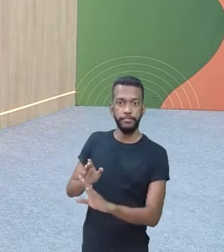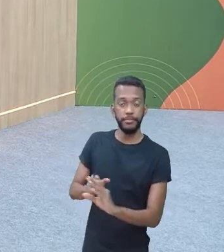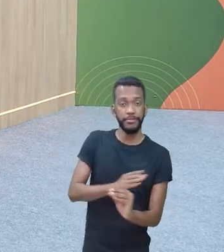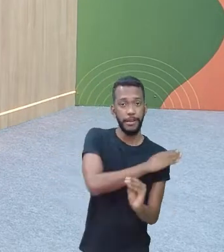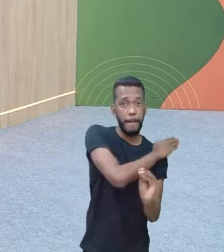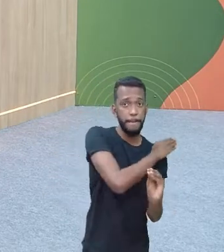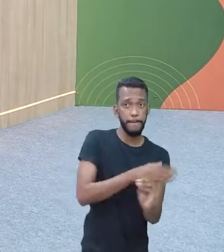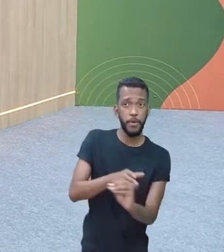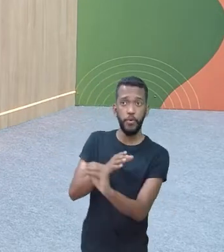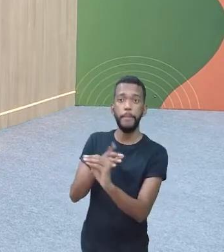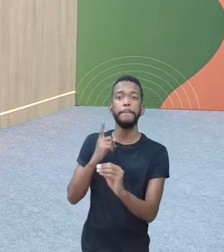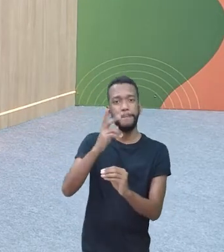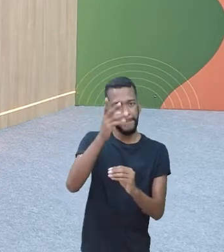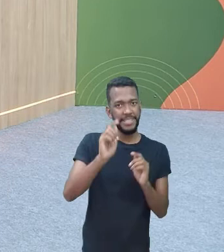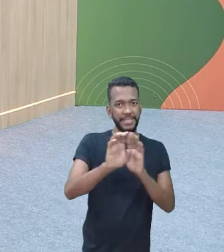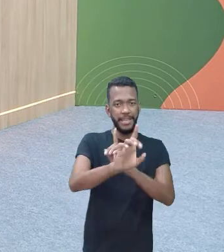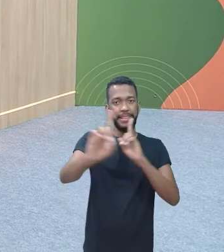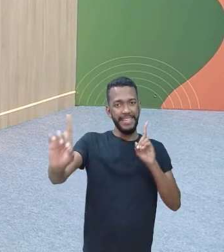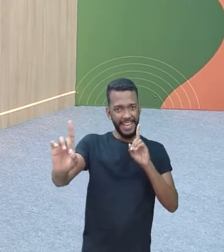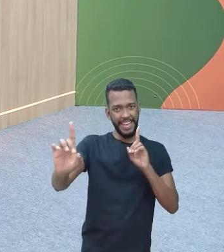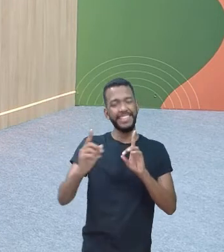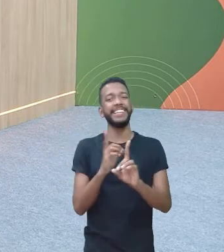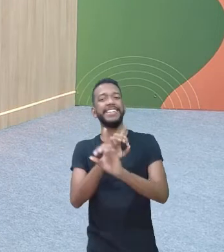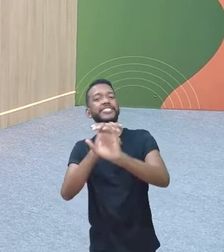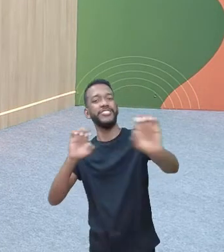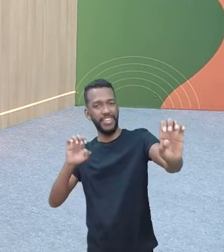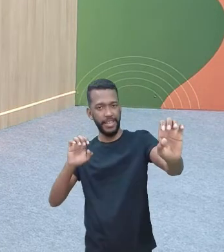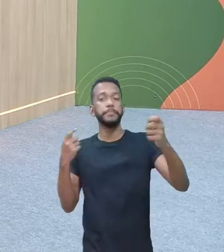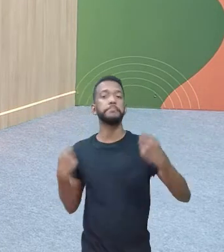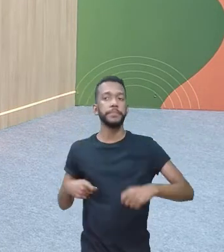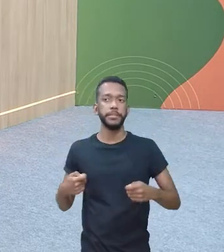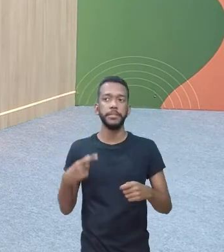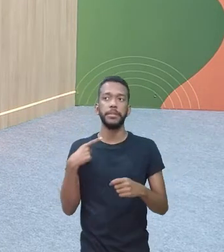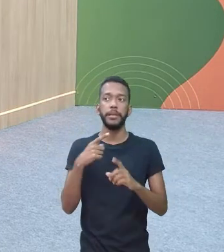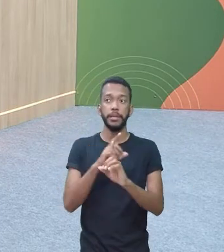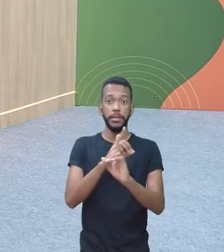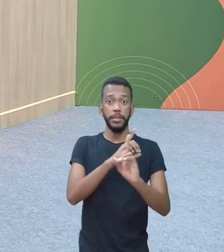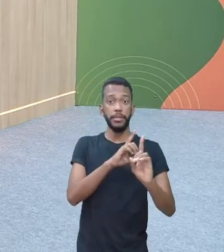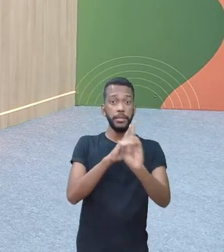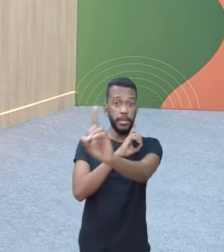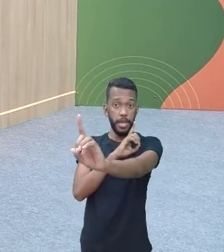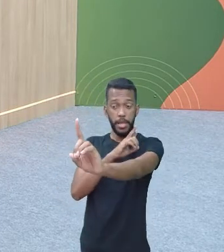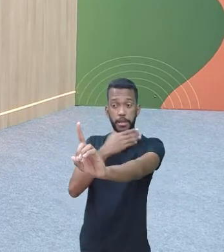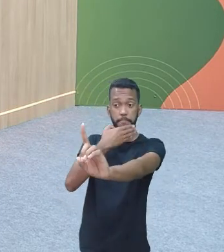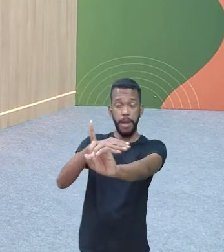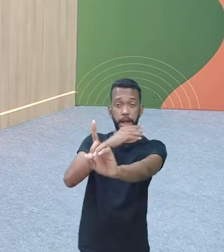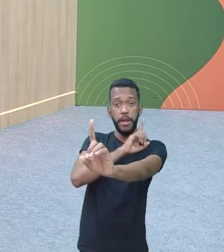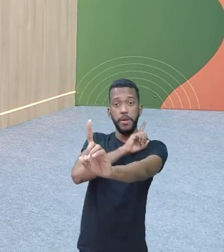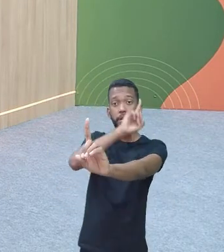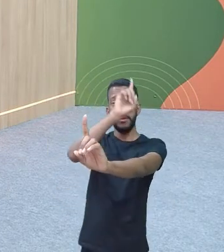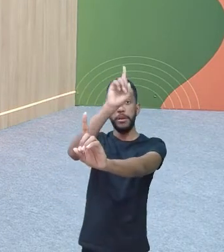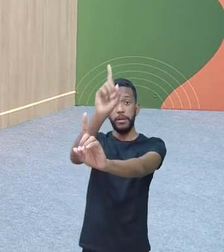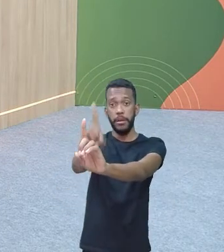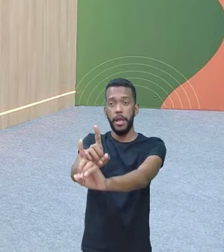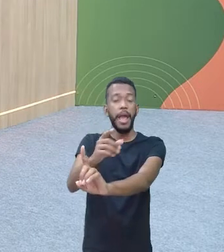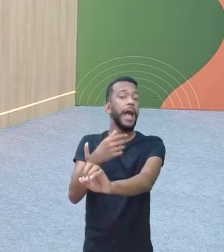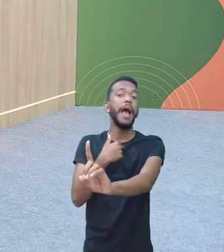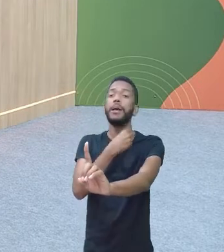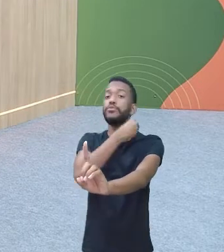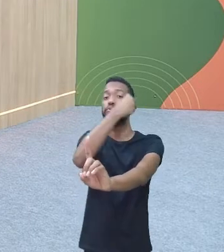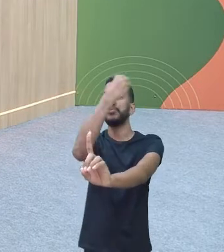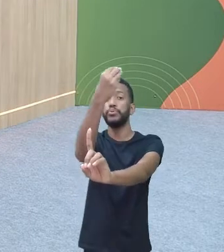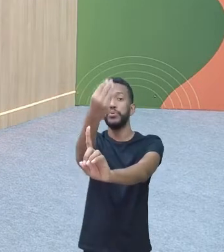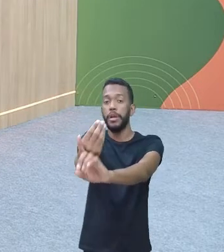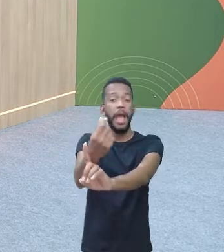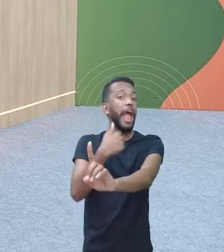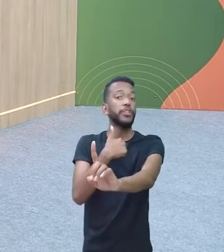tem que ser naquela diagonal, lembra que eu falei? Então, quem tem que receber o saque é aquela pessoa. O parceiro não pode chegar lá para receber, não. O